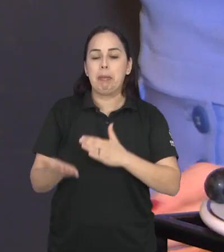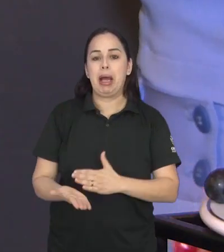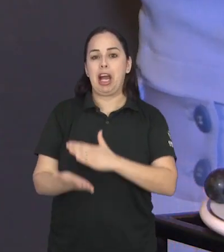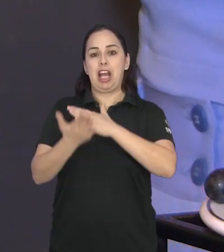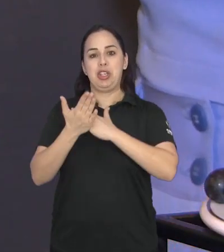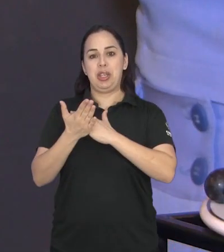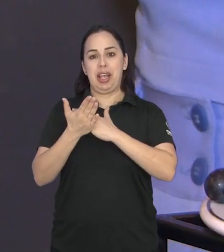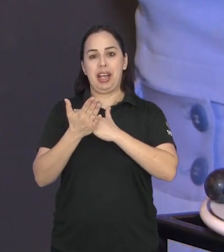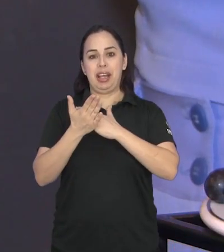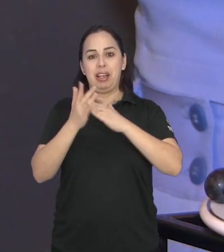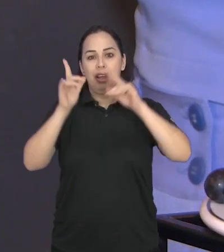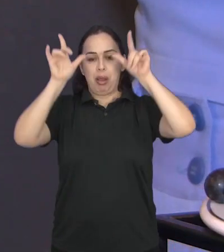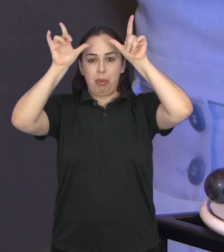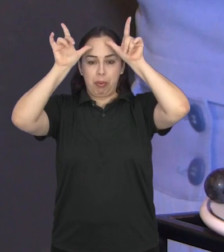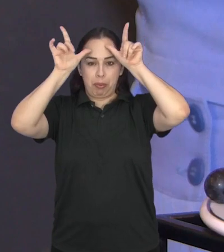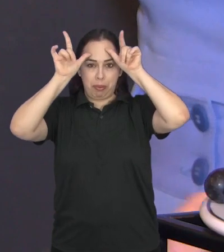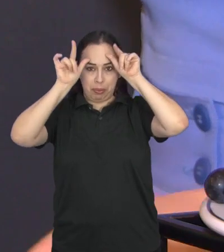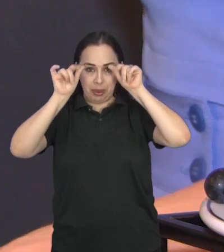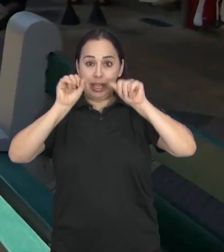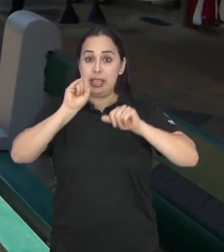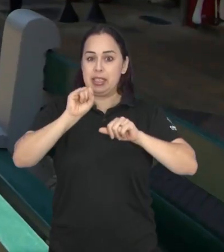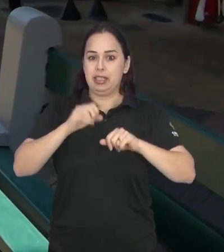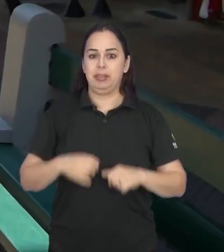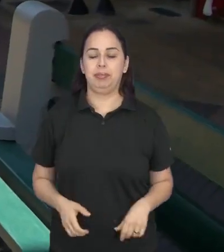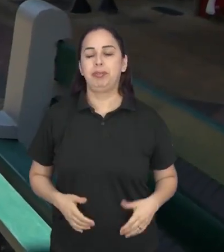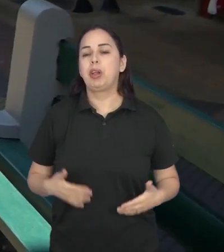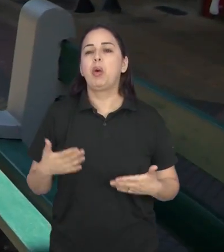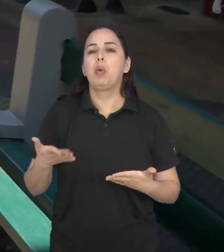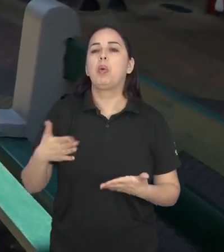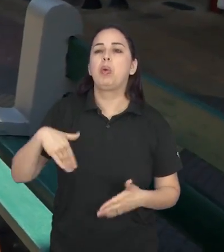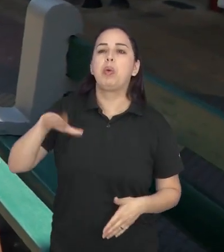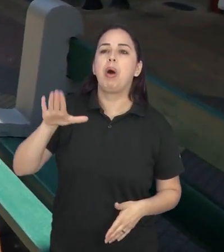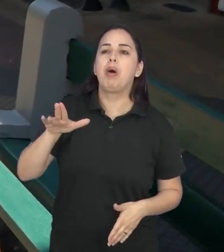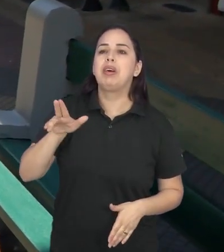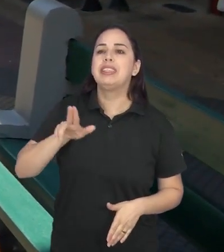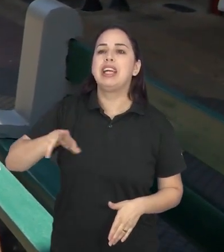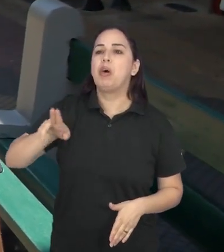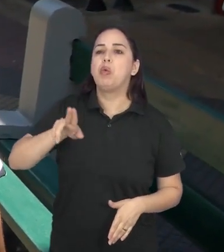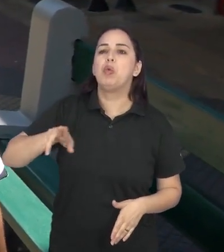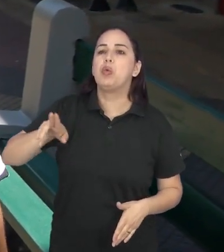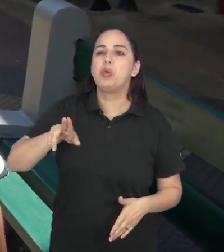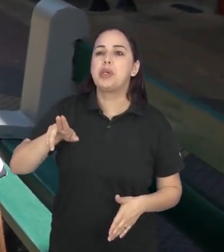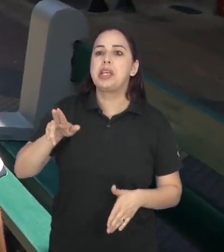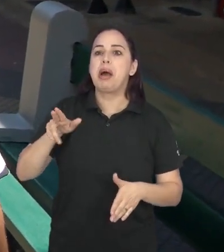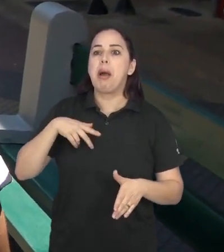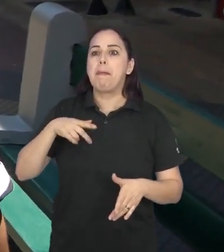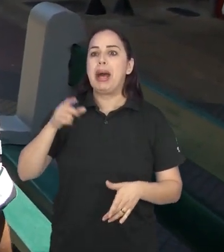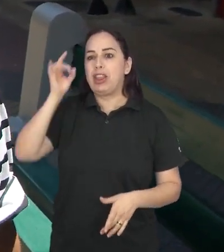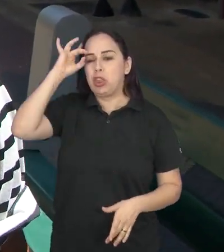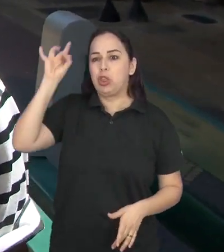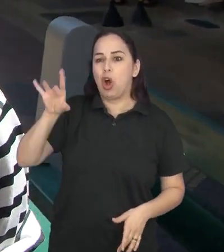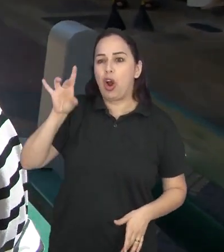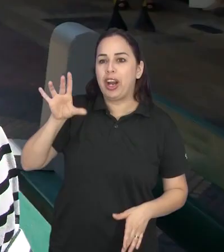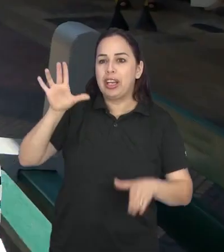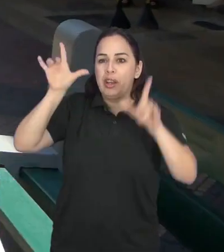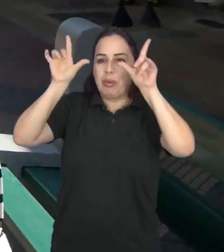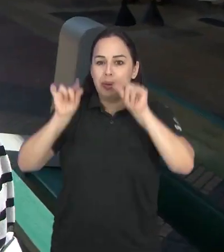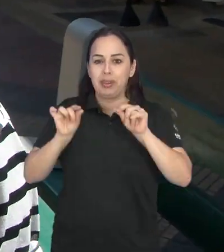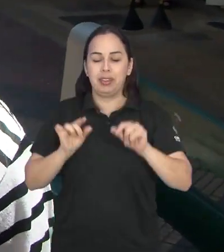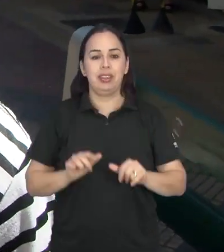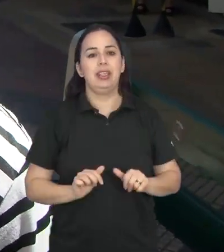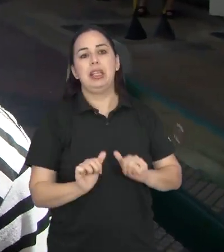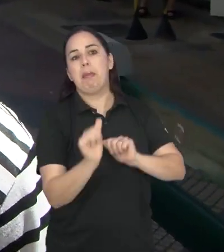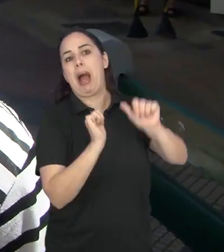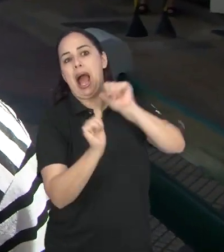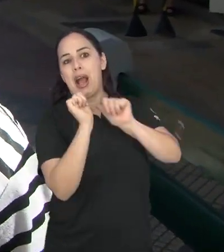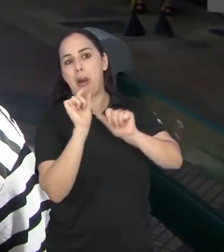curar os efeitos das bebidas em excesso. Qual que é a receita sensacional para curar a ressaca? Nossa, para curar a ressaca no outro dia tem que ser água